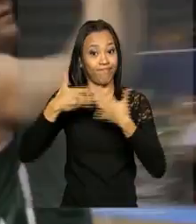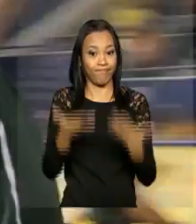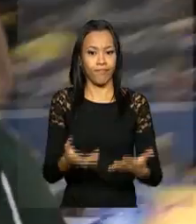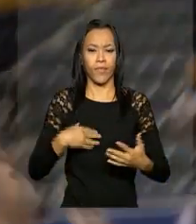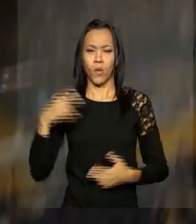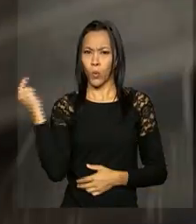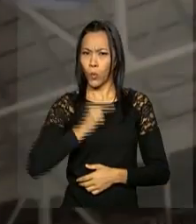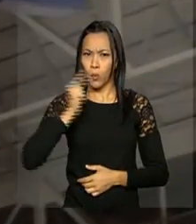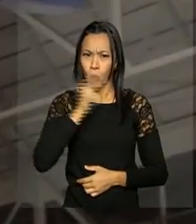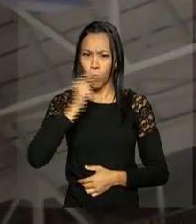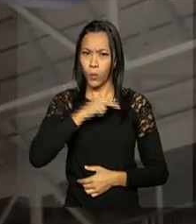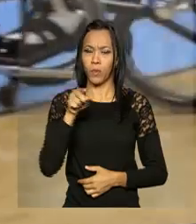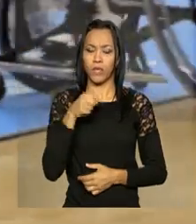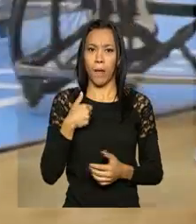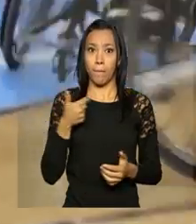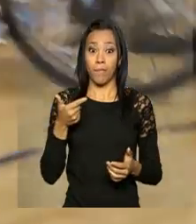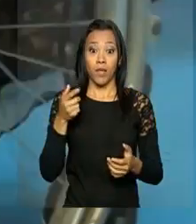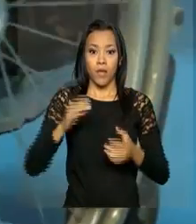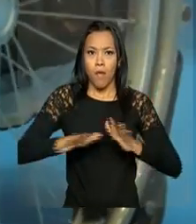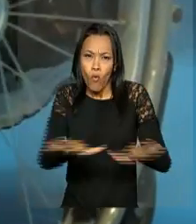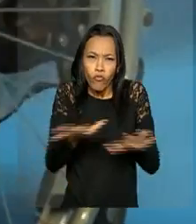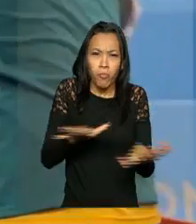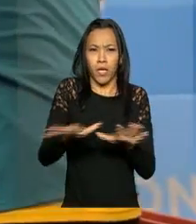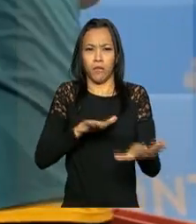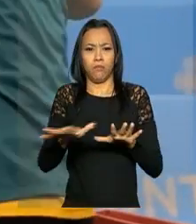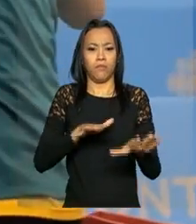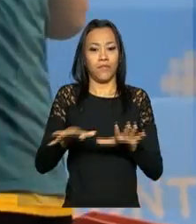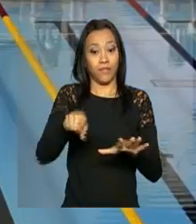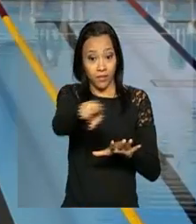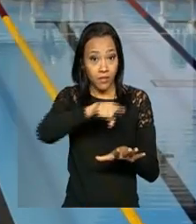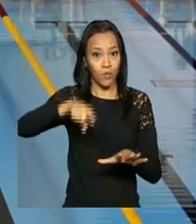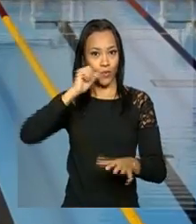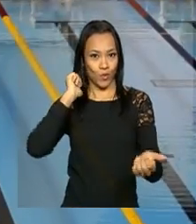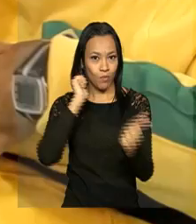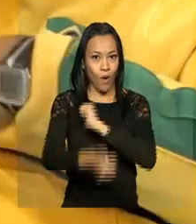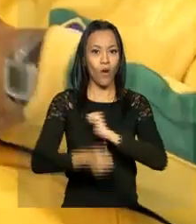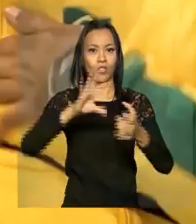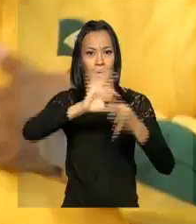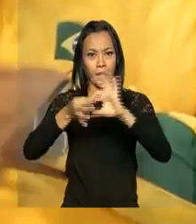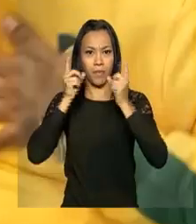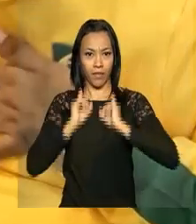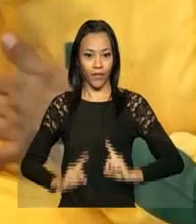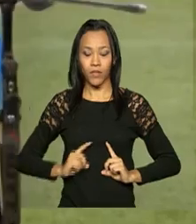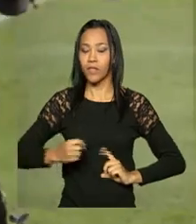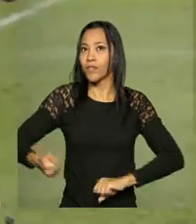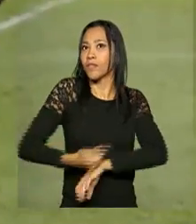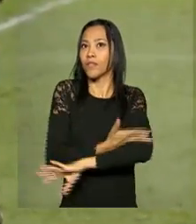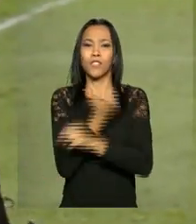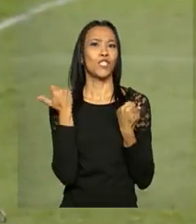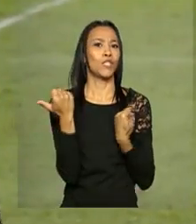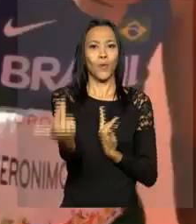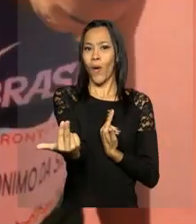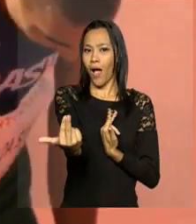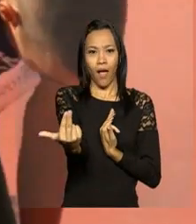Velocidade, segundos decisivos, movimentos inacreditáveis. O esporte paralímpico tem todas as emoções que uma